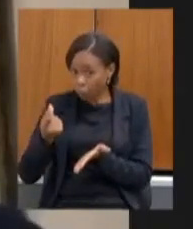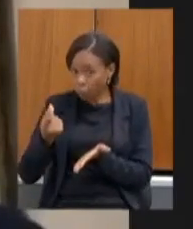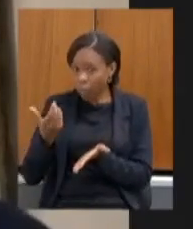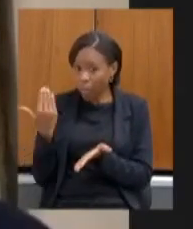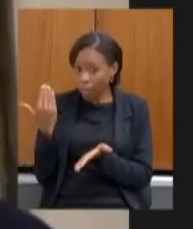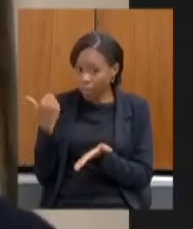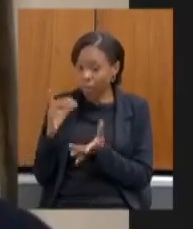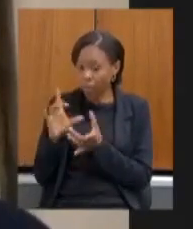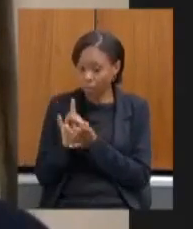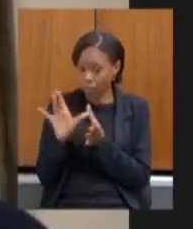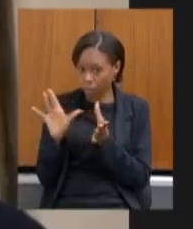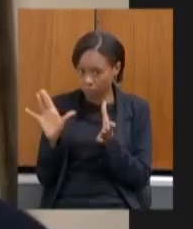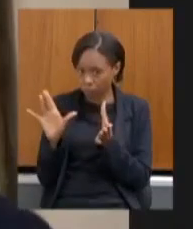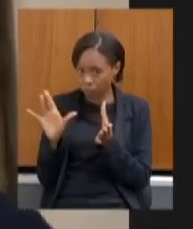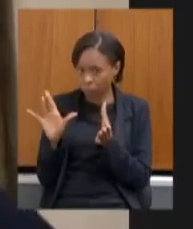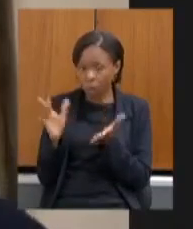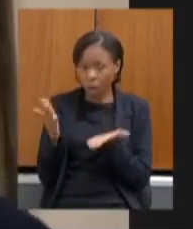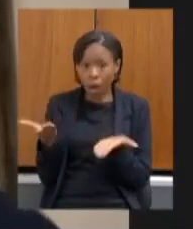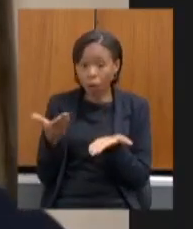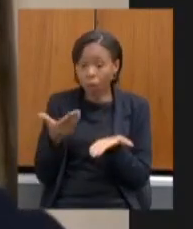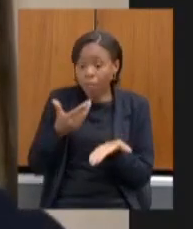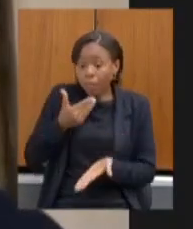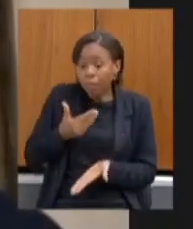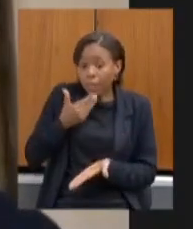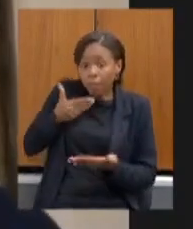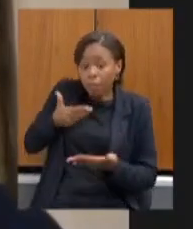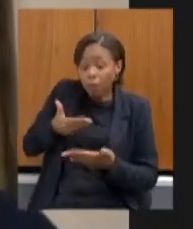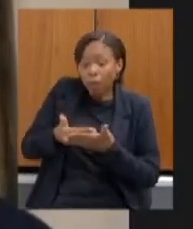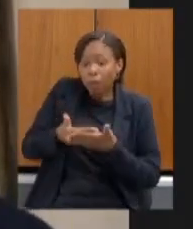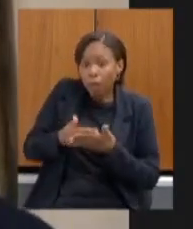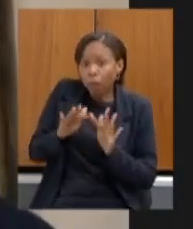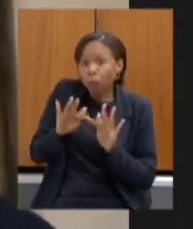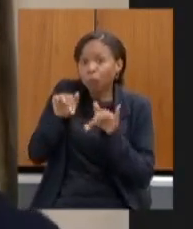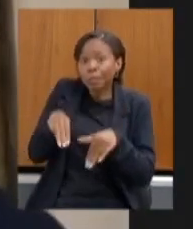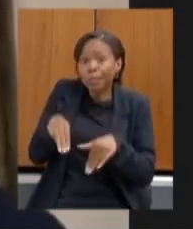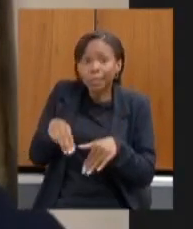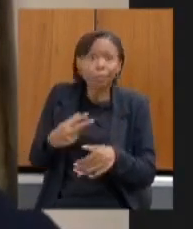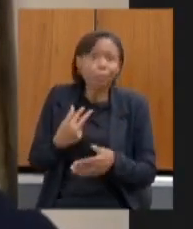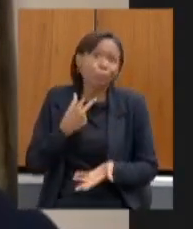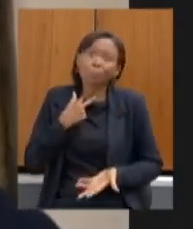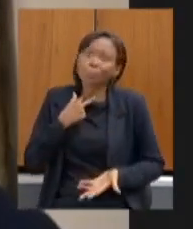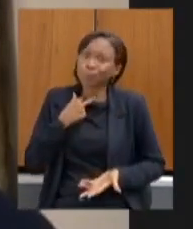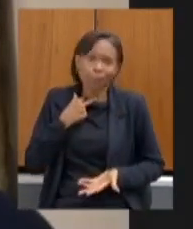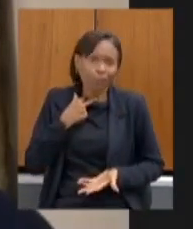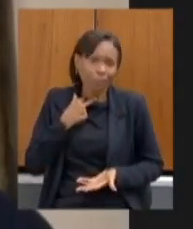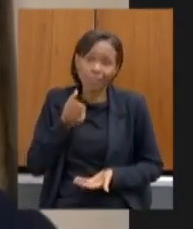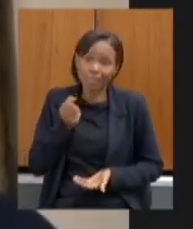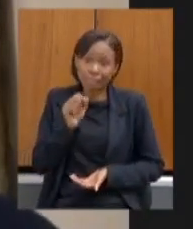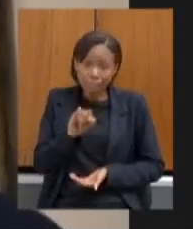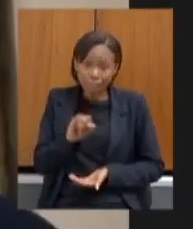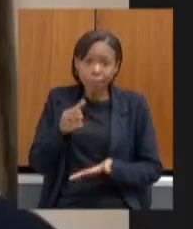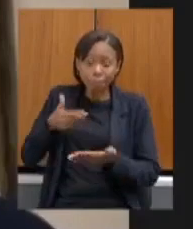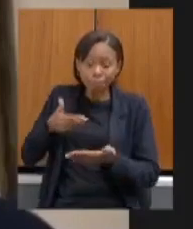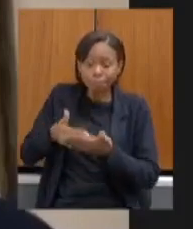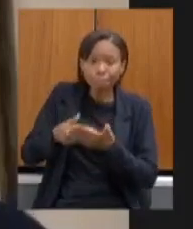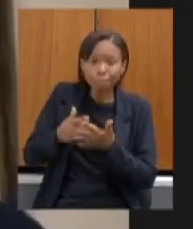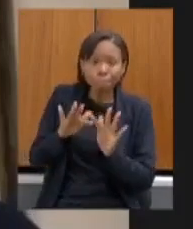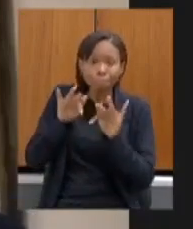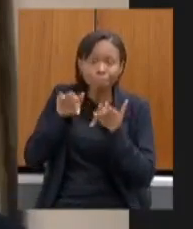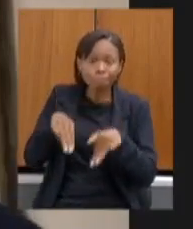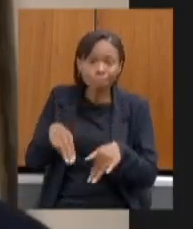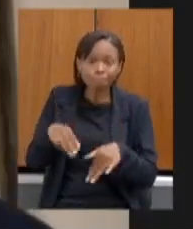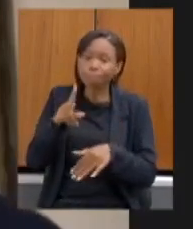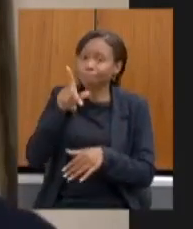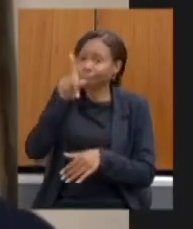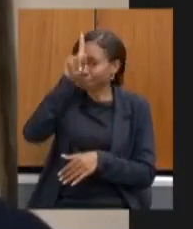no mês de dezembro, isso não pode acontecer, se acontecer, o Hospital Universitário vai deixar de ser a grande referência no